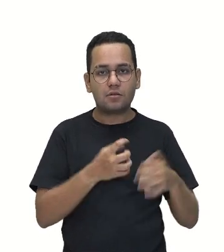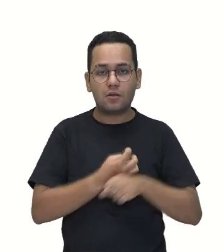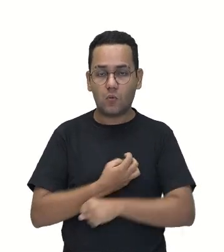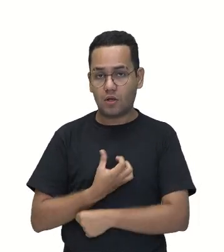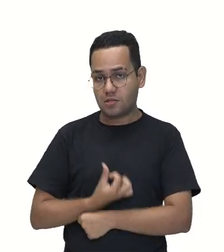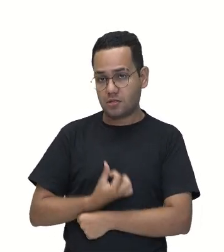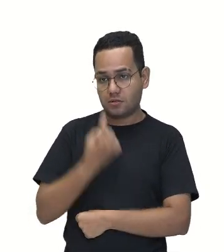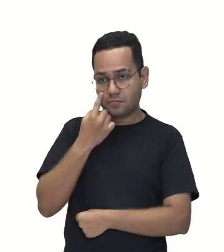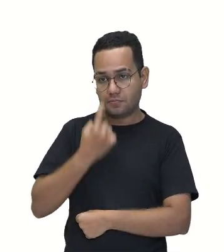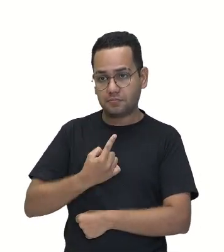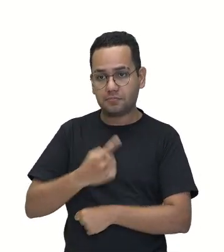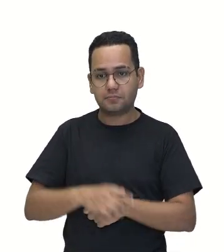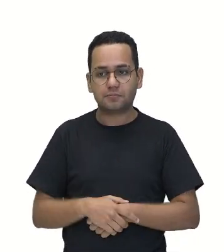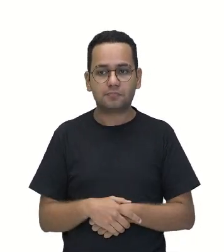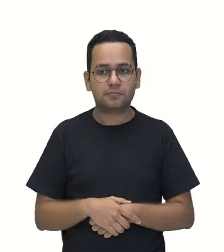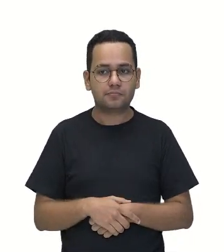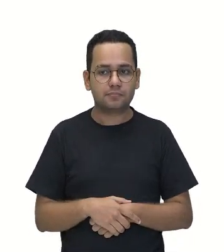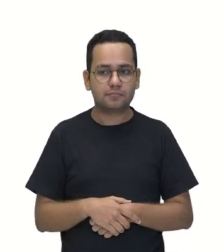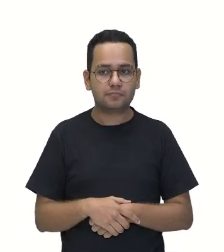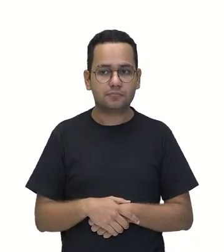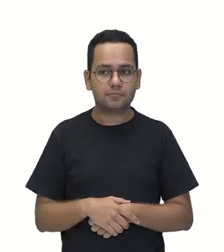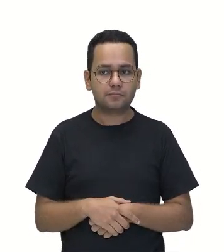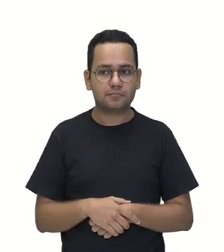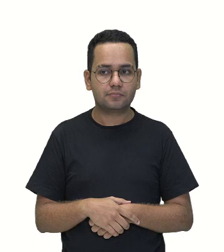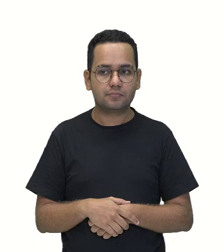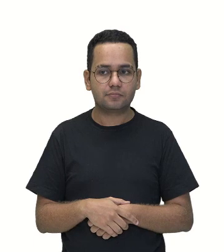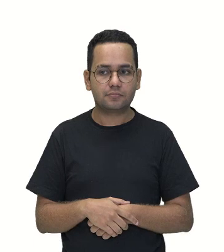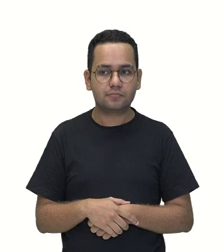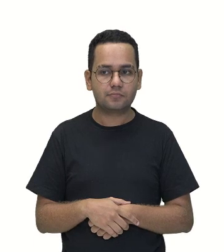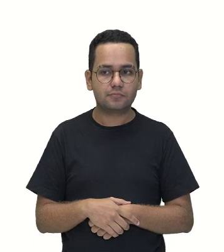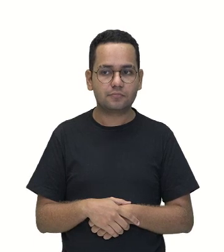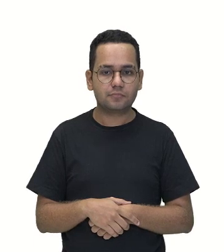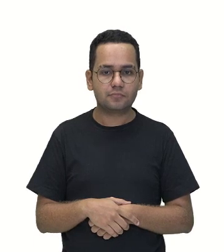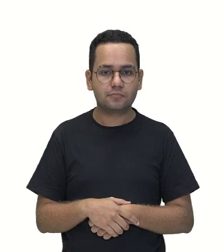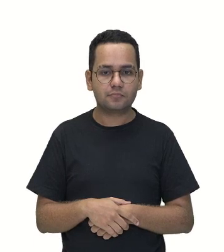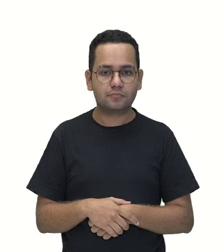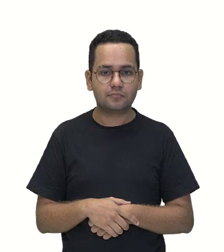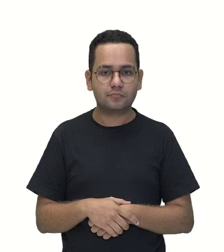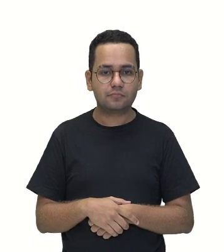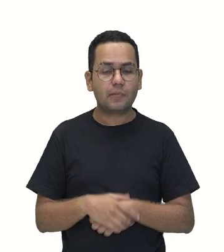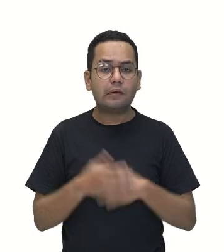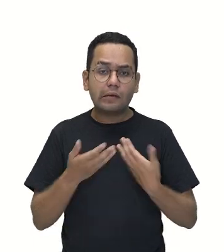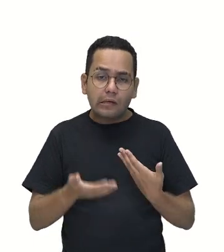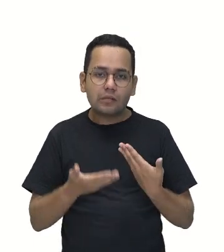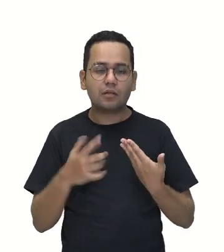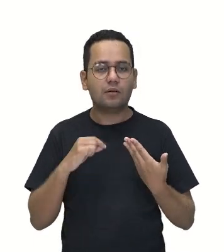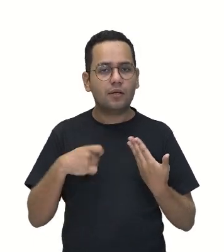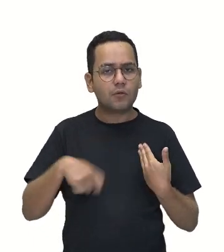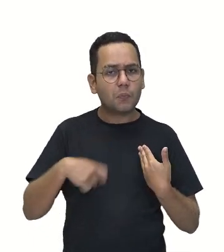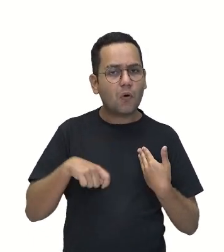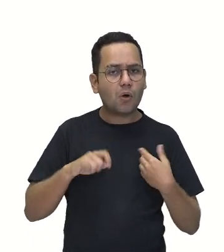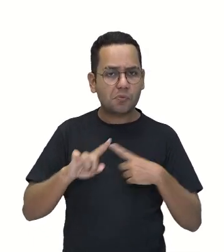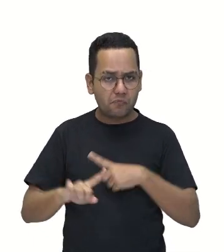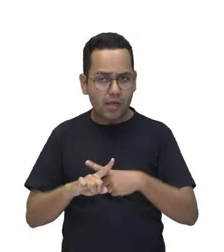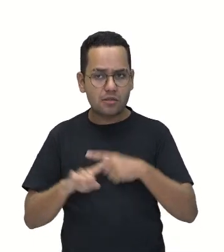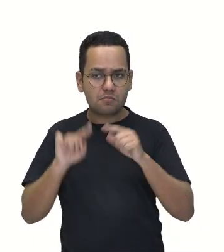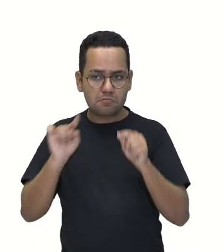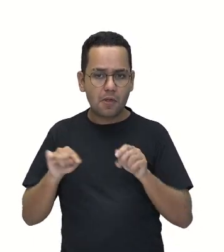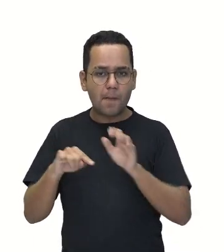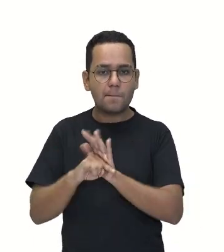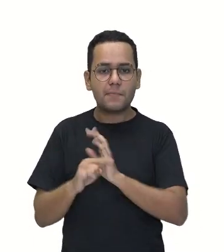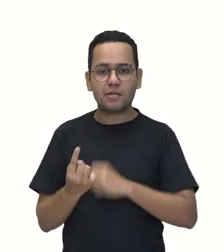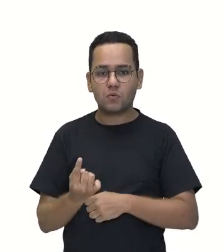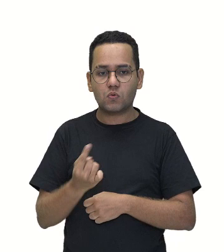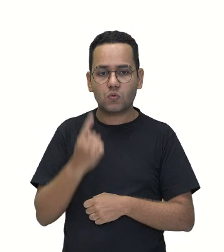para não ficar esse valor negativo no - x Você multiplica aqui por men-1 tá aí